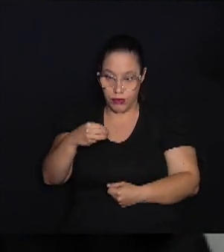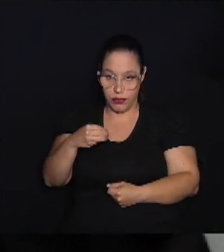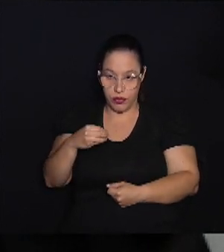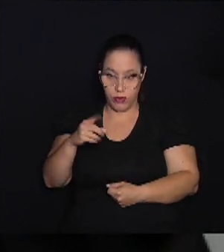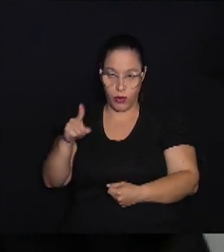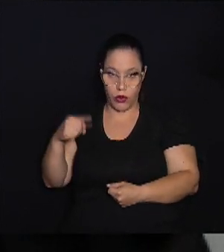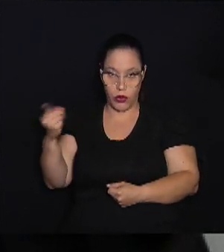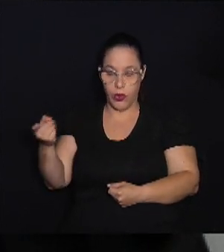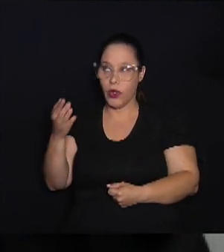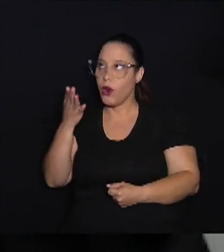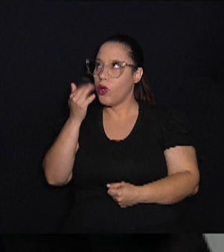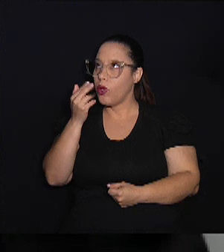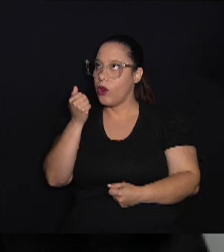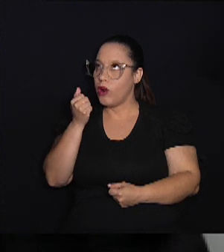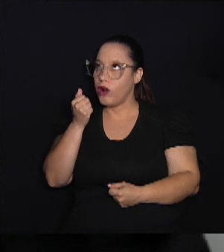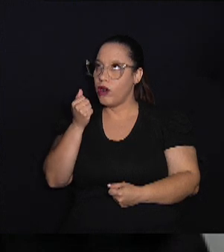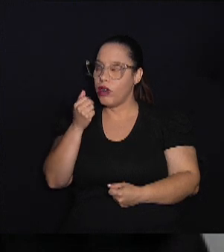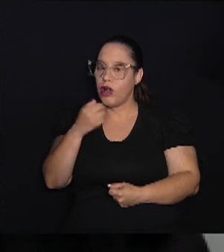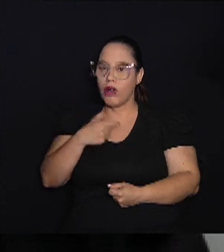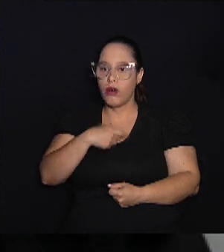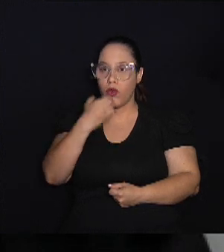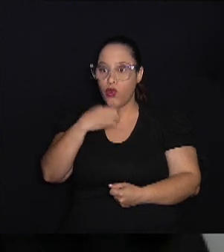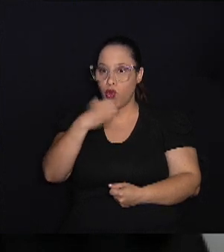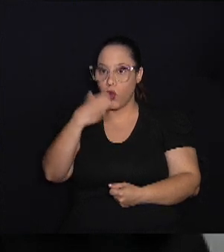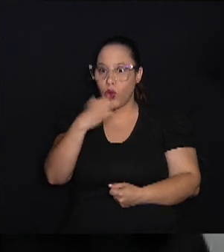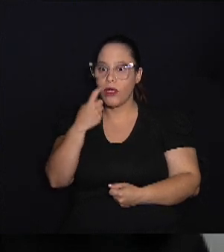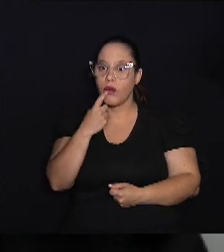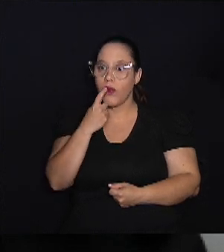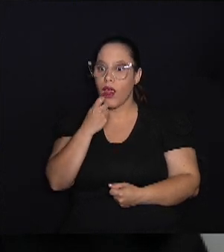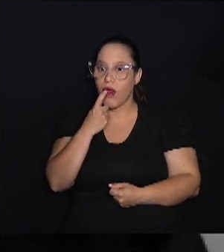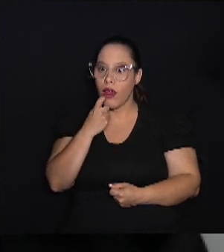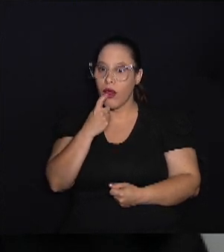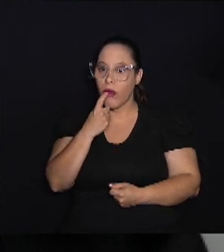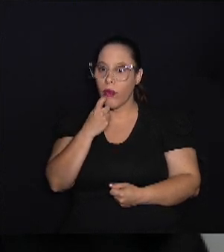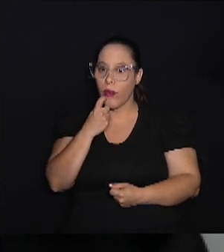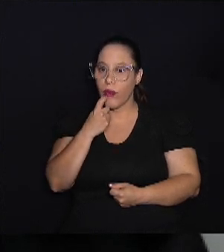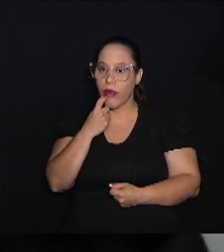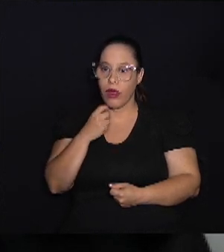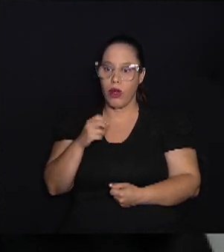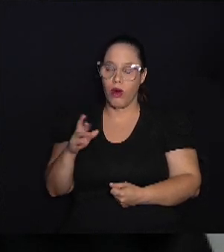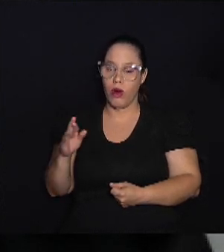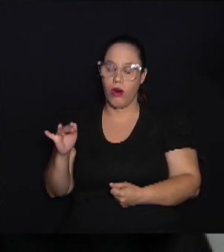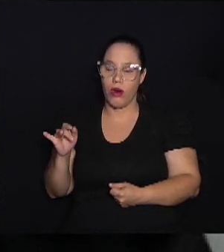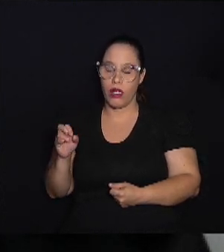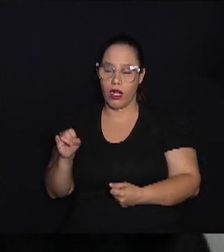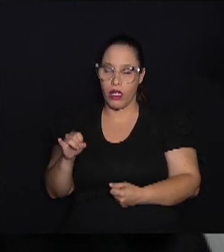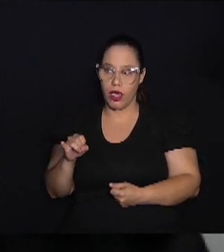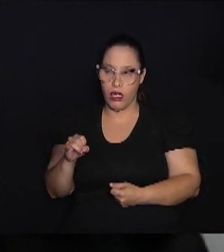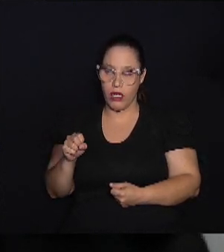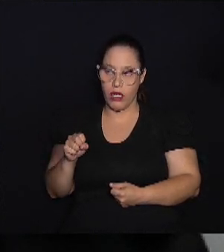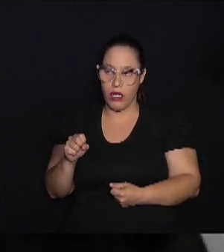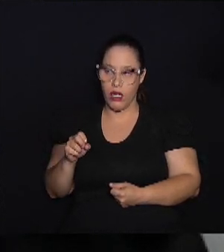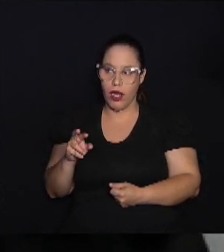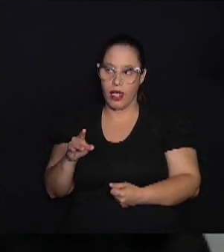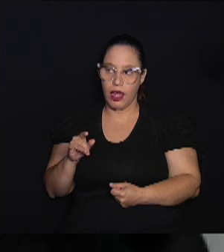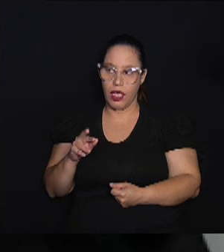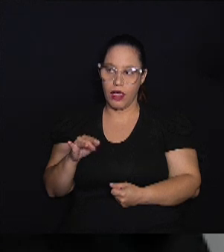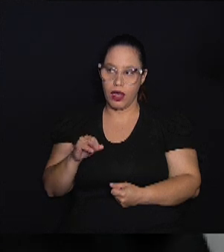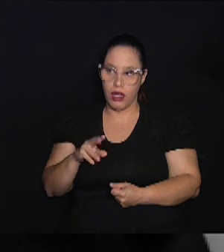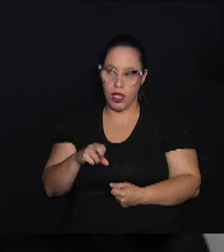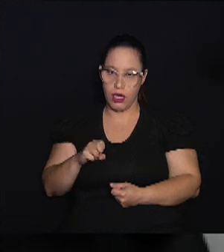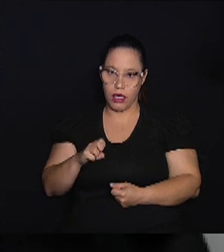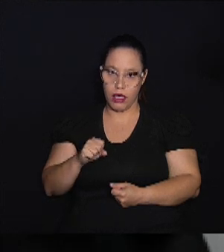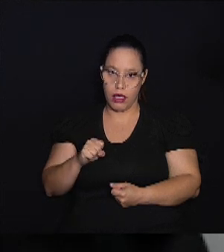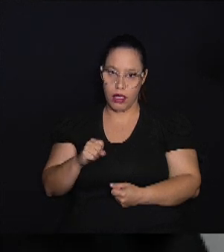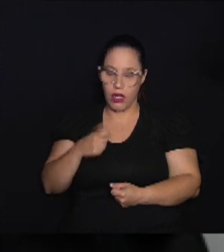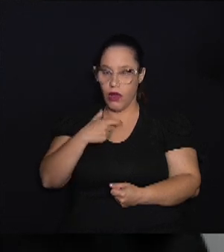pode faltar é frutas vermelhas ou alimentos ricos em antioxidantes. Então, a gente não pode pensar que fruta é